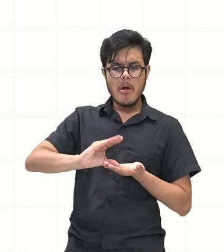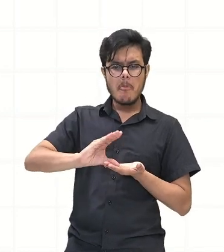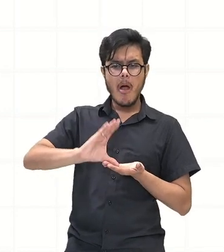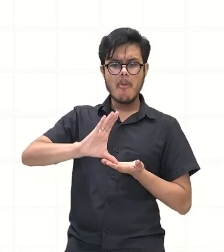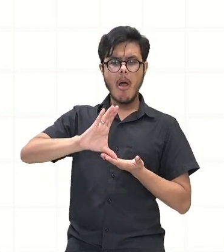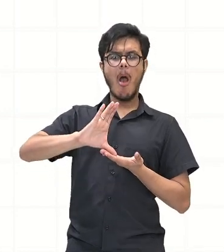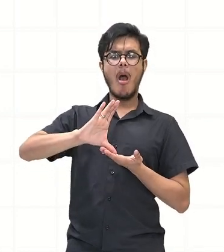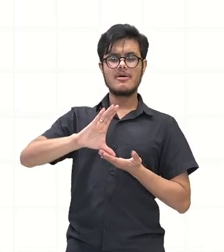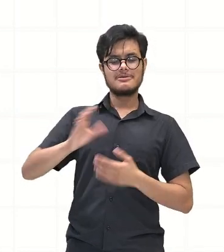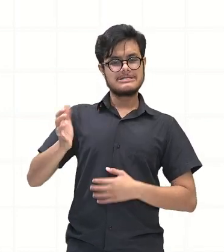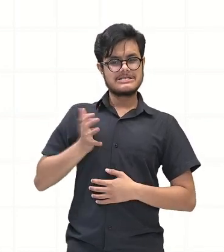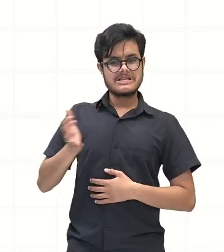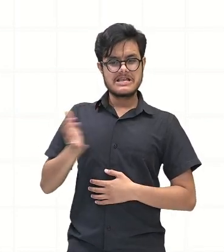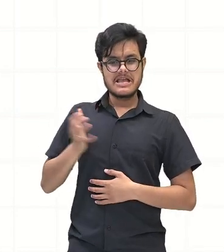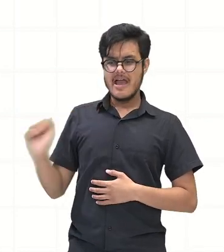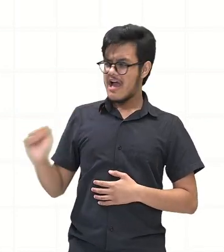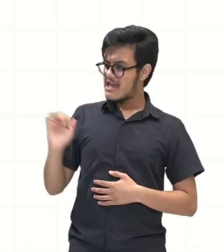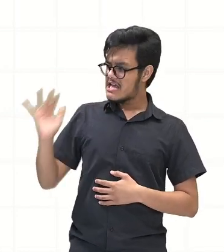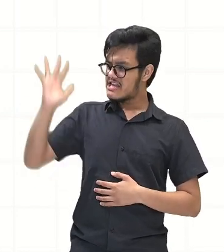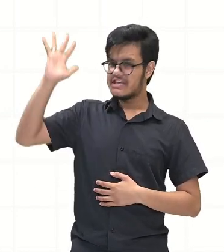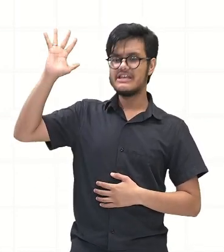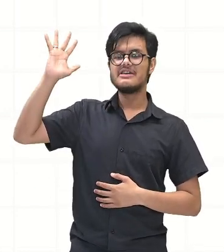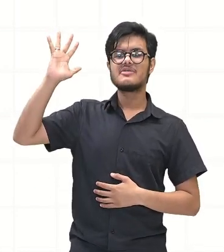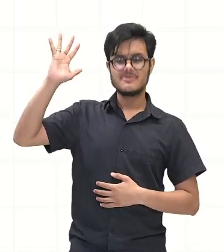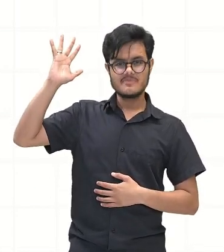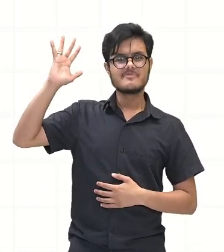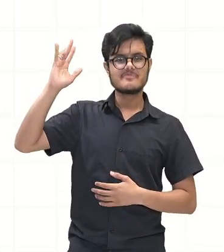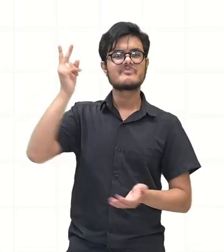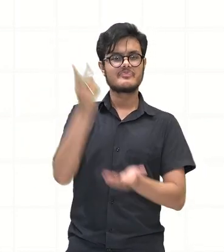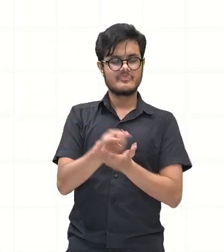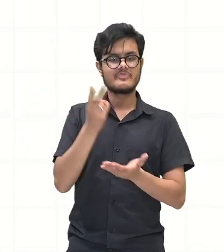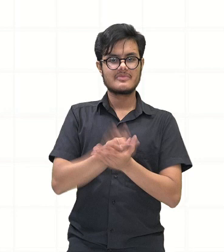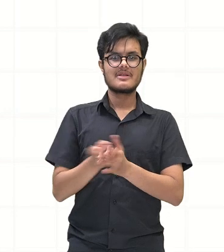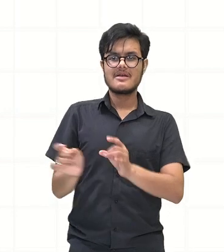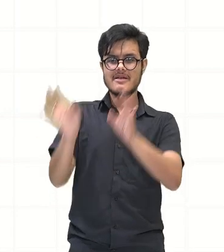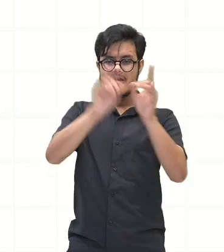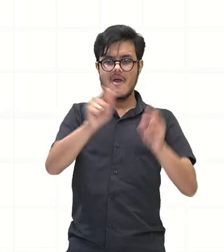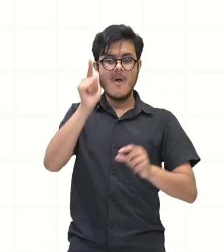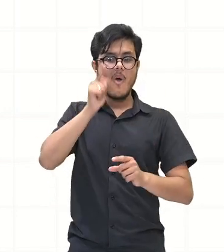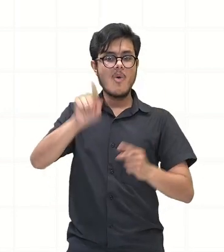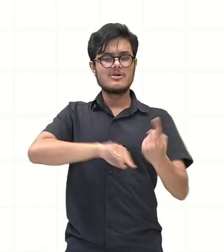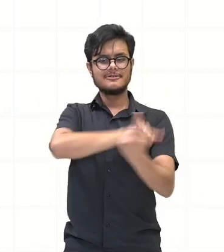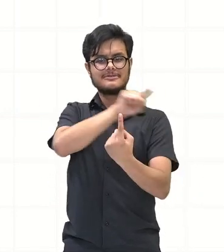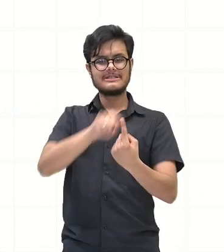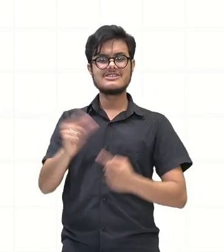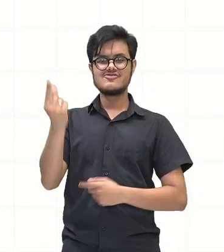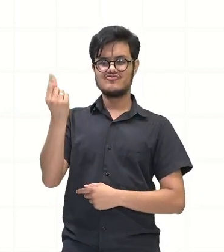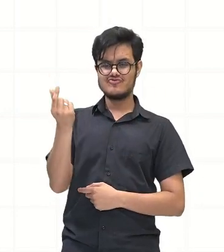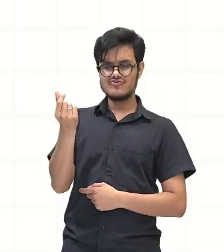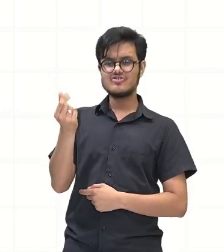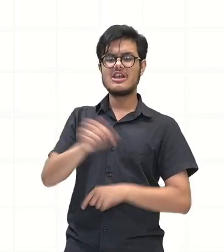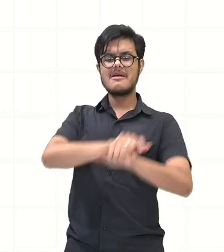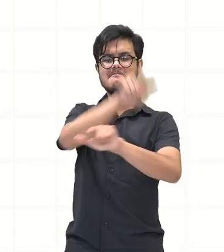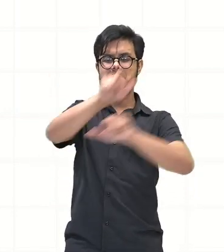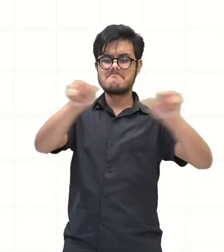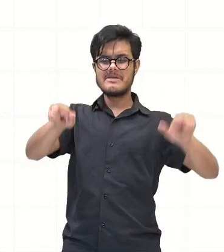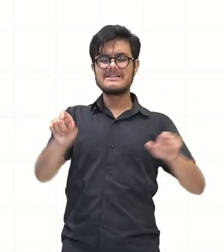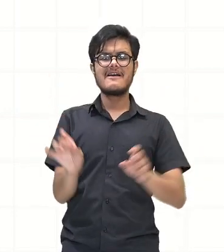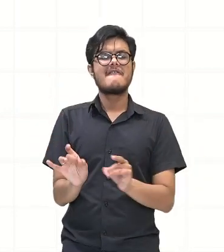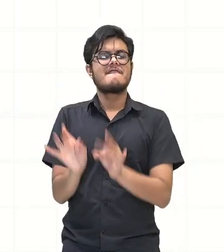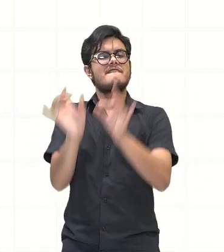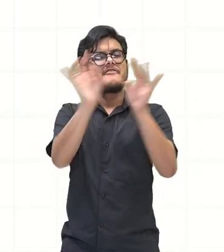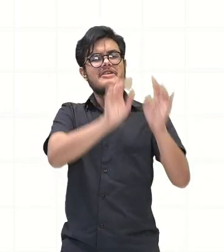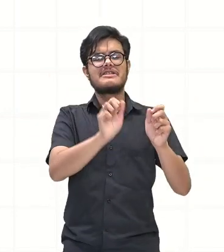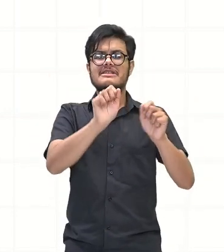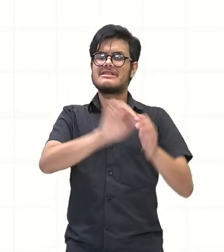escravizadas, esses conflitos internos vão se intensificar. Para quê? Para que eles conseguissem obter pessoas para